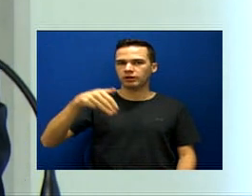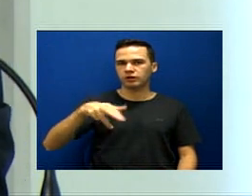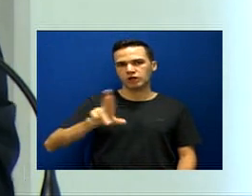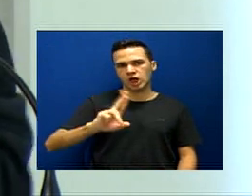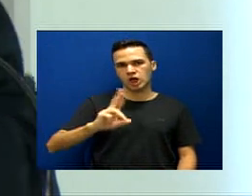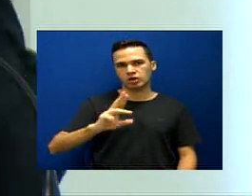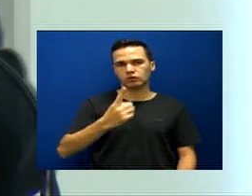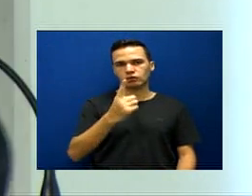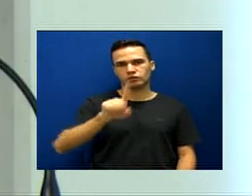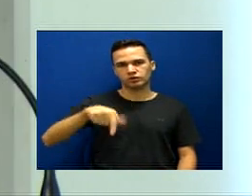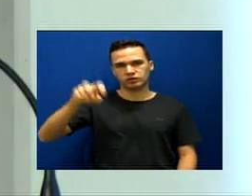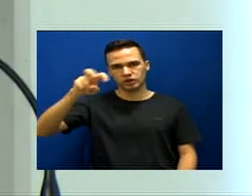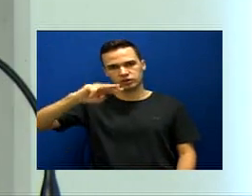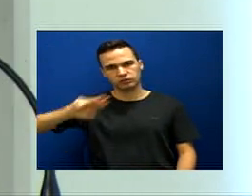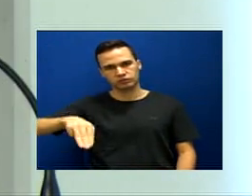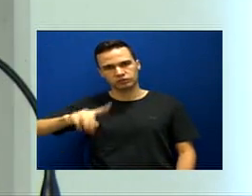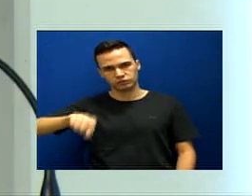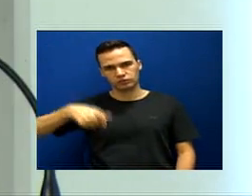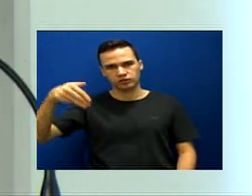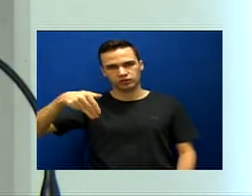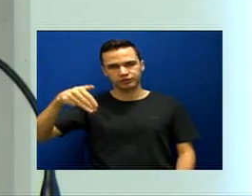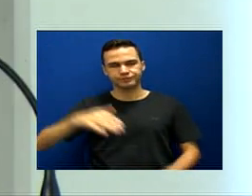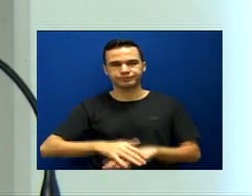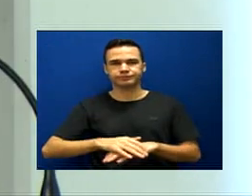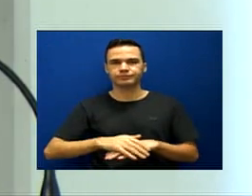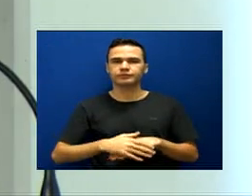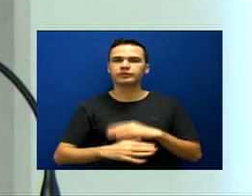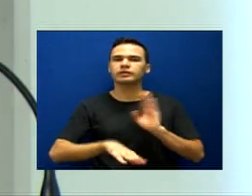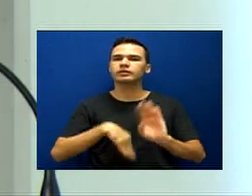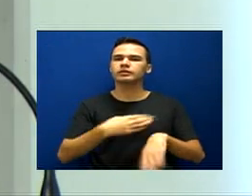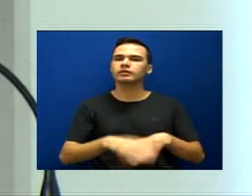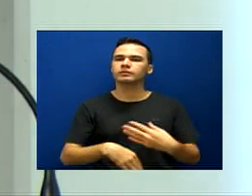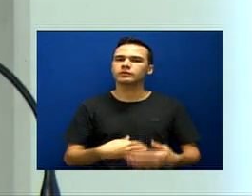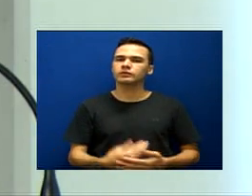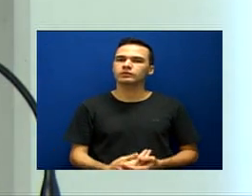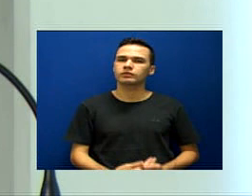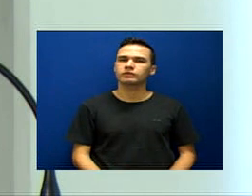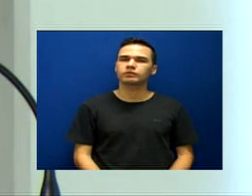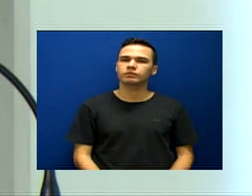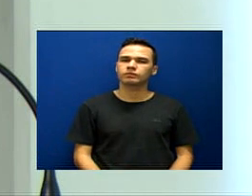daí cai, nobre vereador,